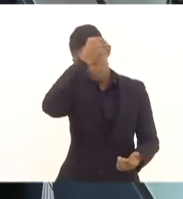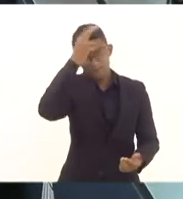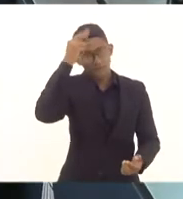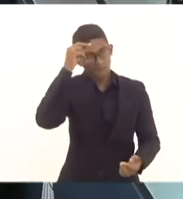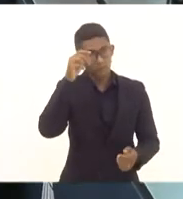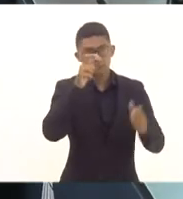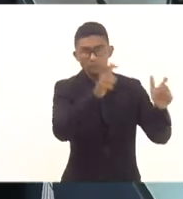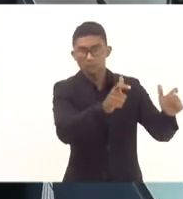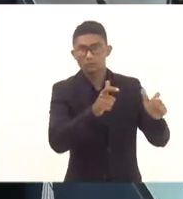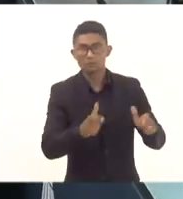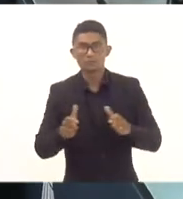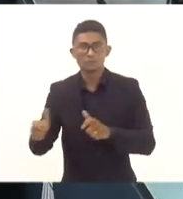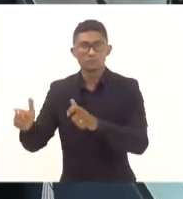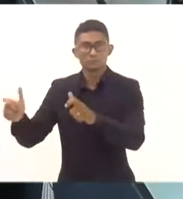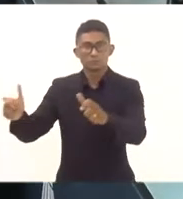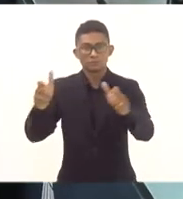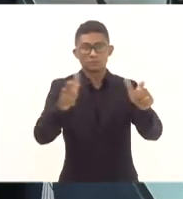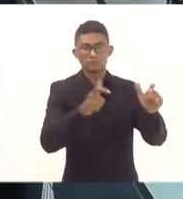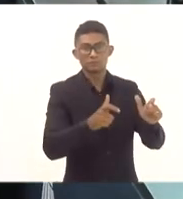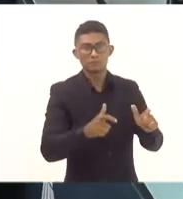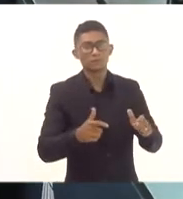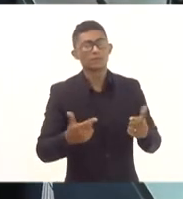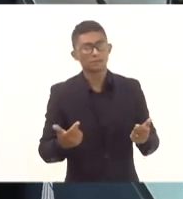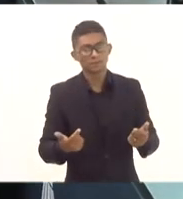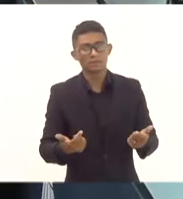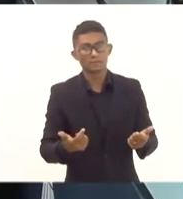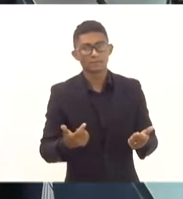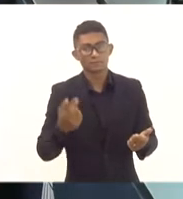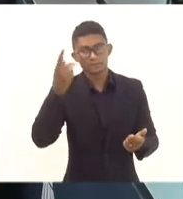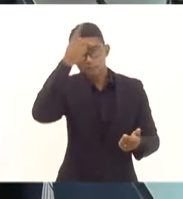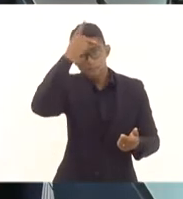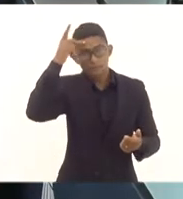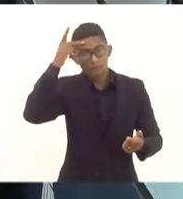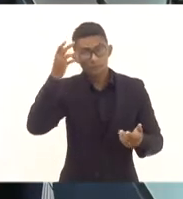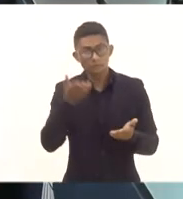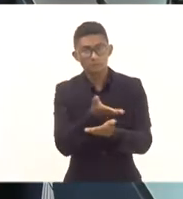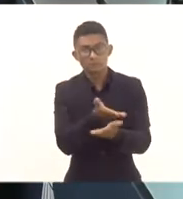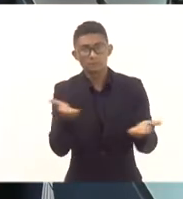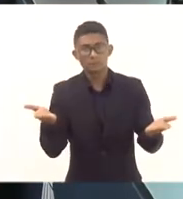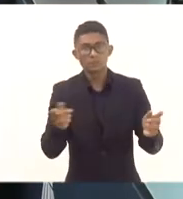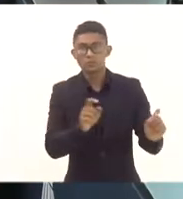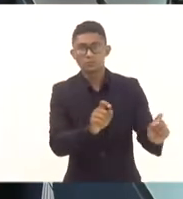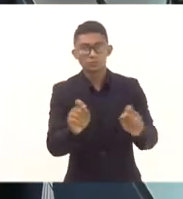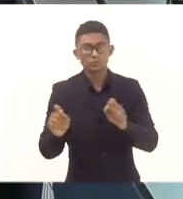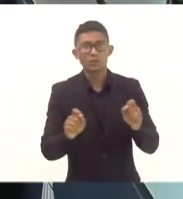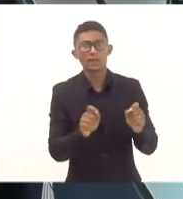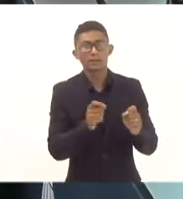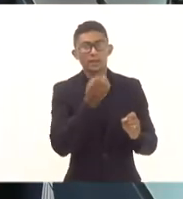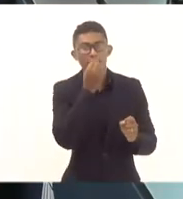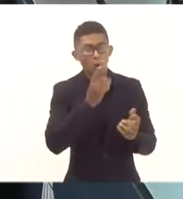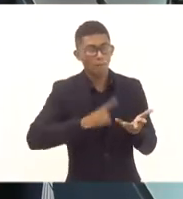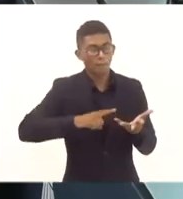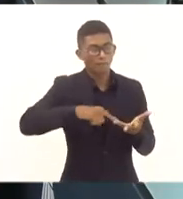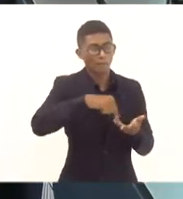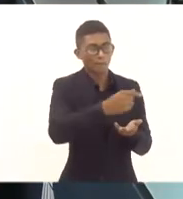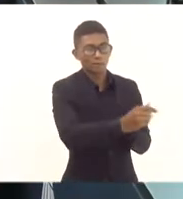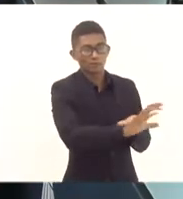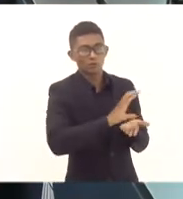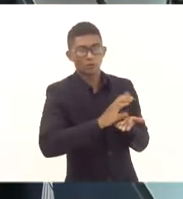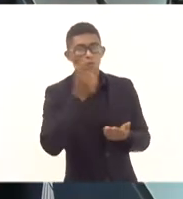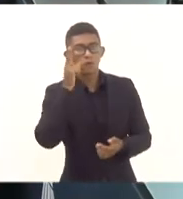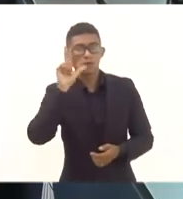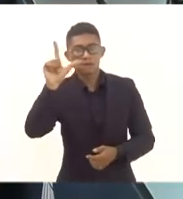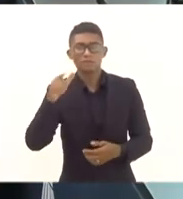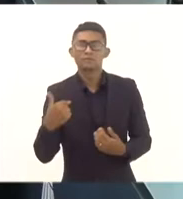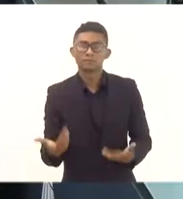Então para que essa pessoa possa é ser de fato beneficiado Então queria saber